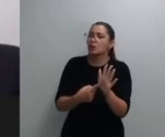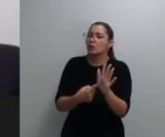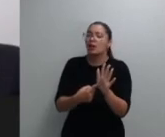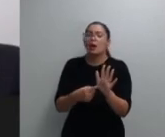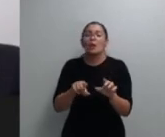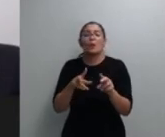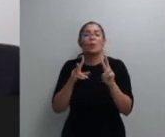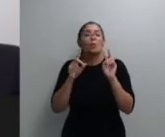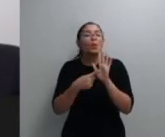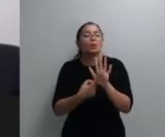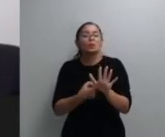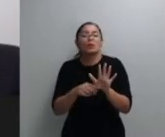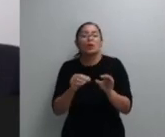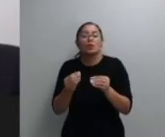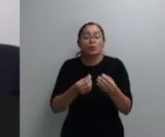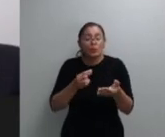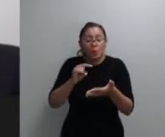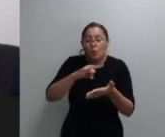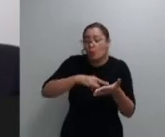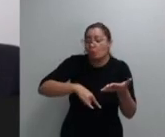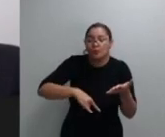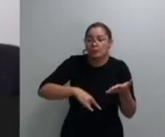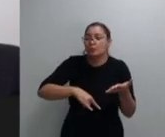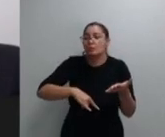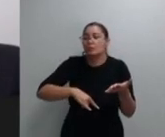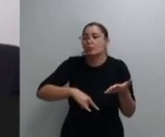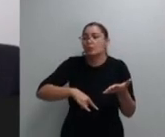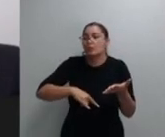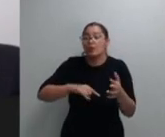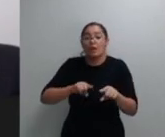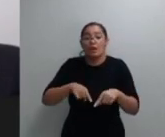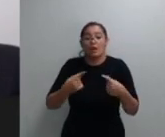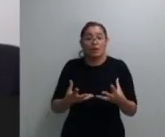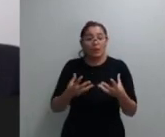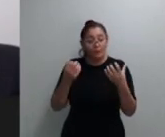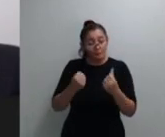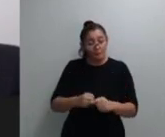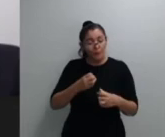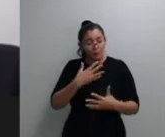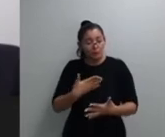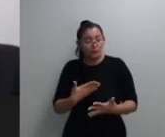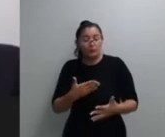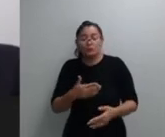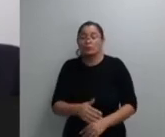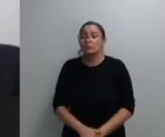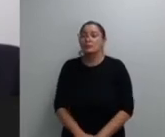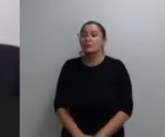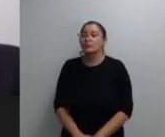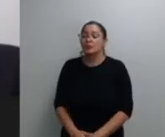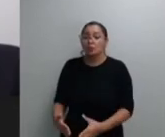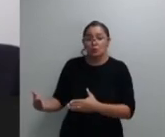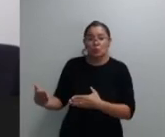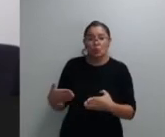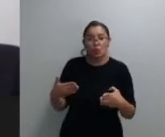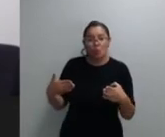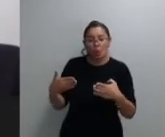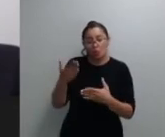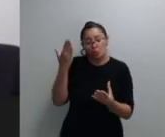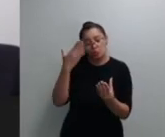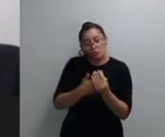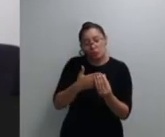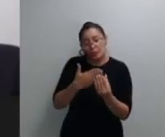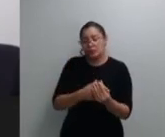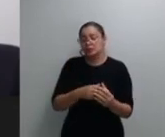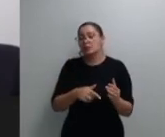que o acervo documental dos autos era suficiente para nortear e instruir o entendimento dois